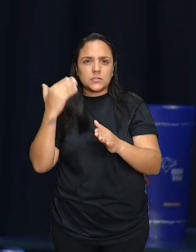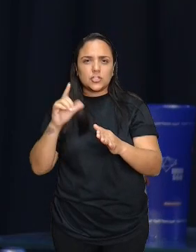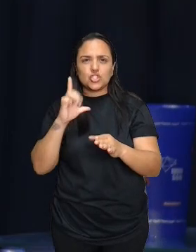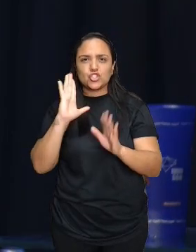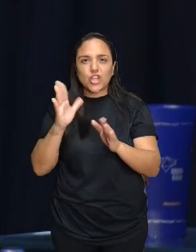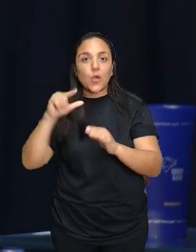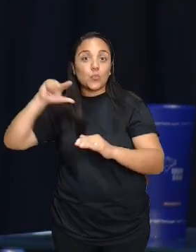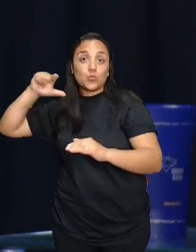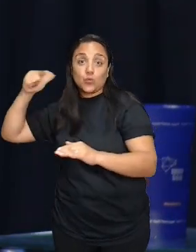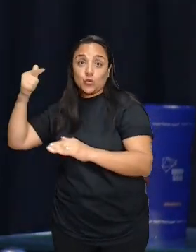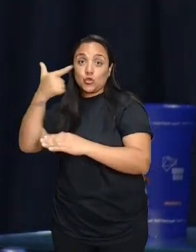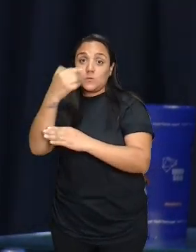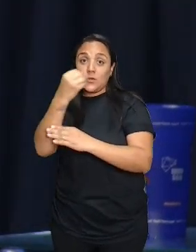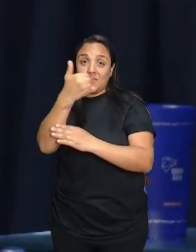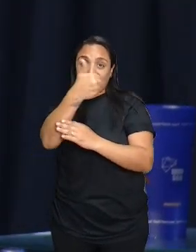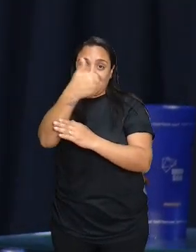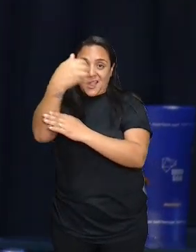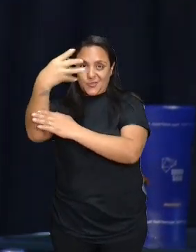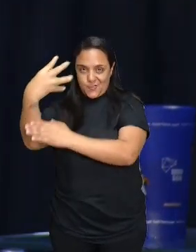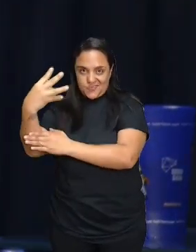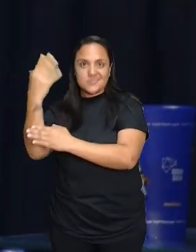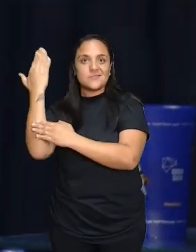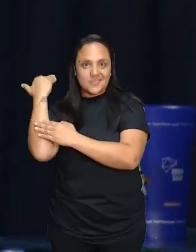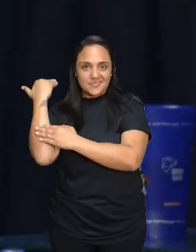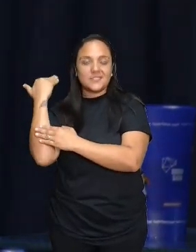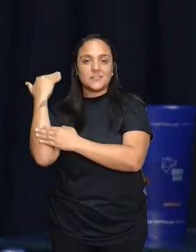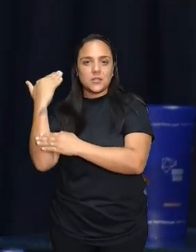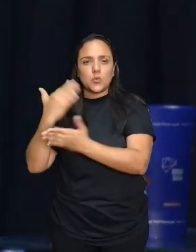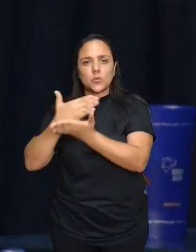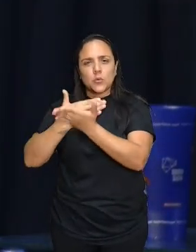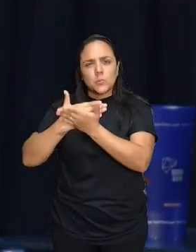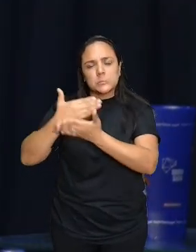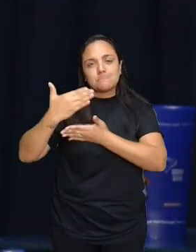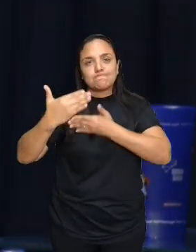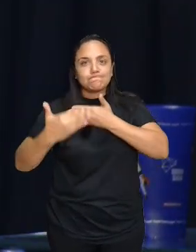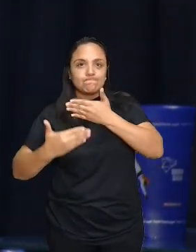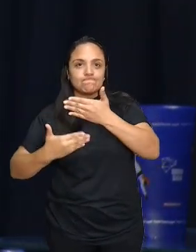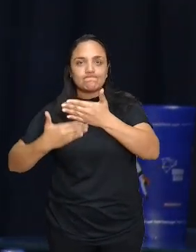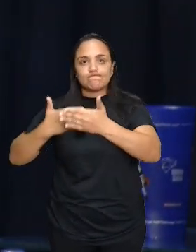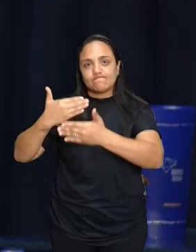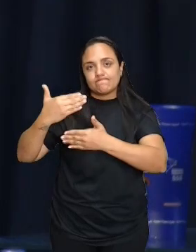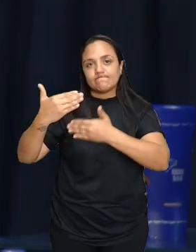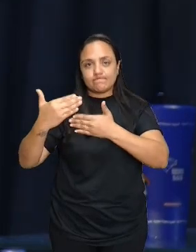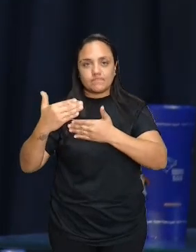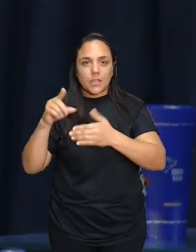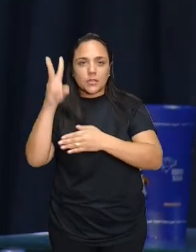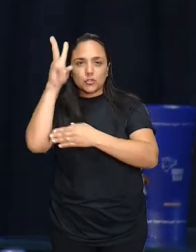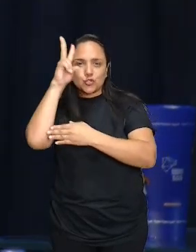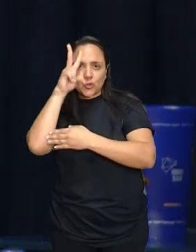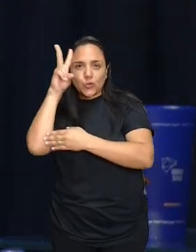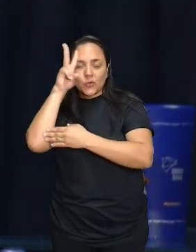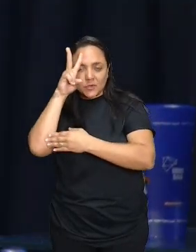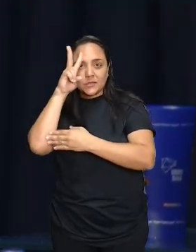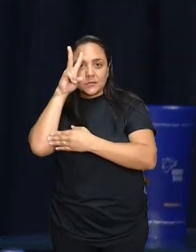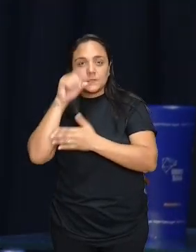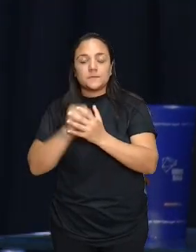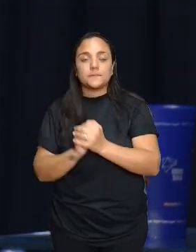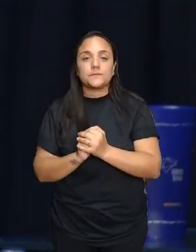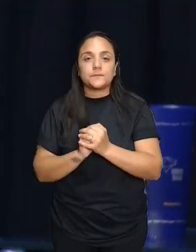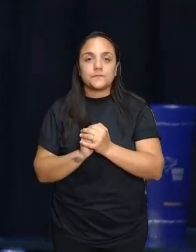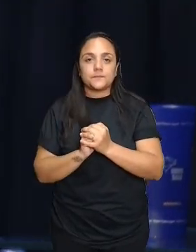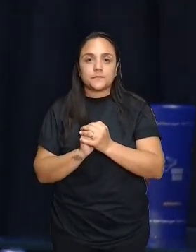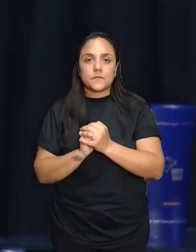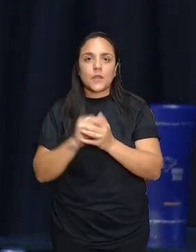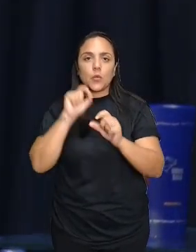lá em 2014, quando comecei a me envolver com essa história. Que, na verdade, eu